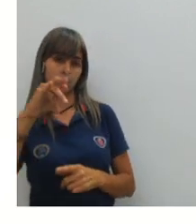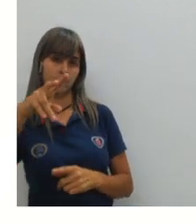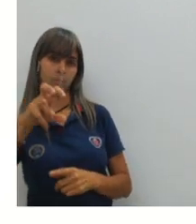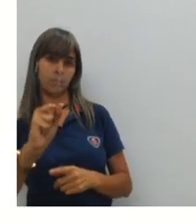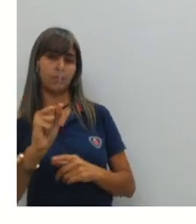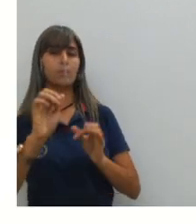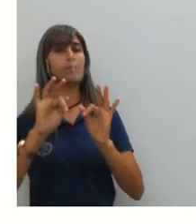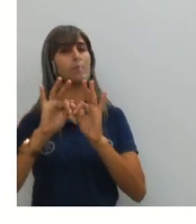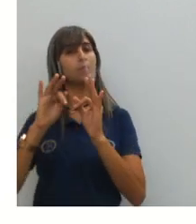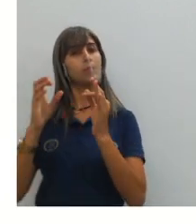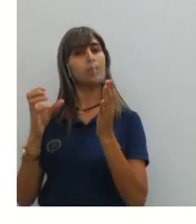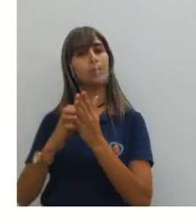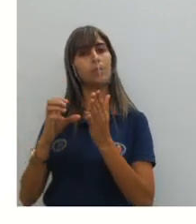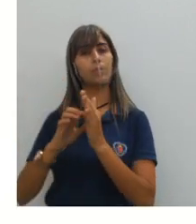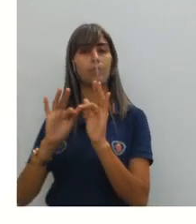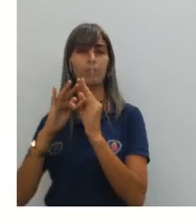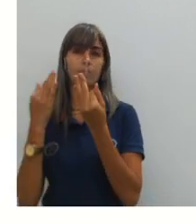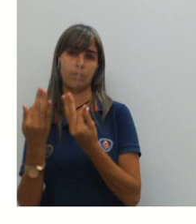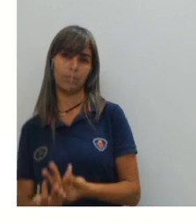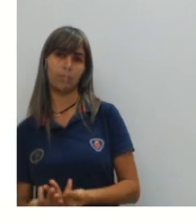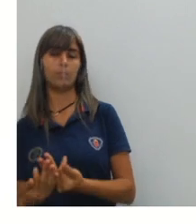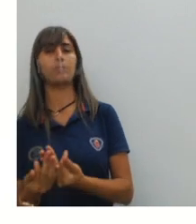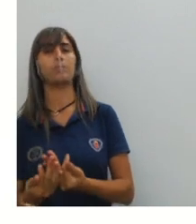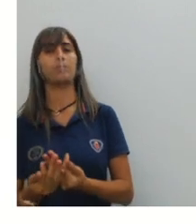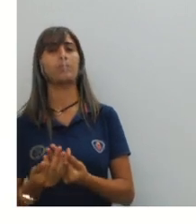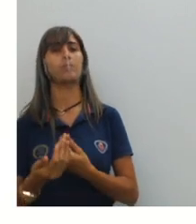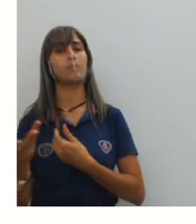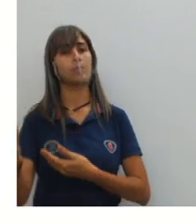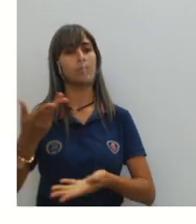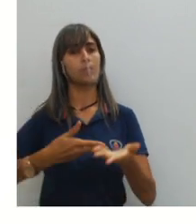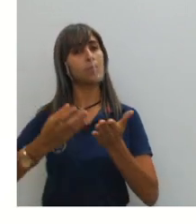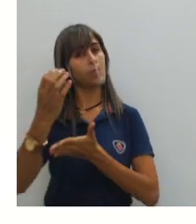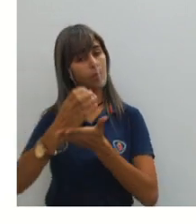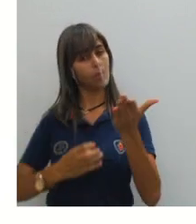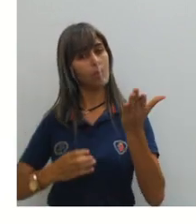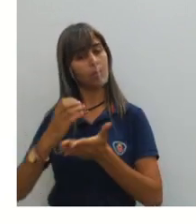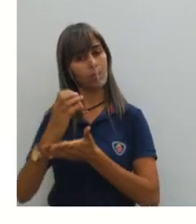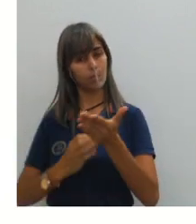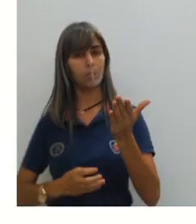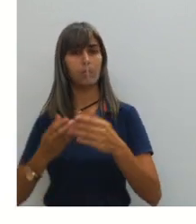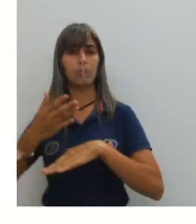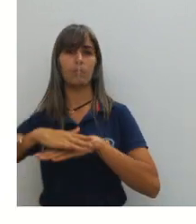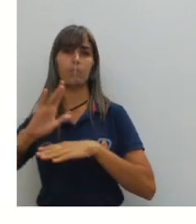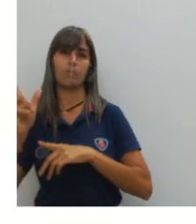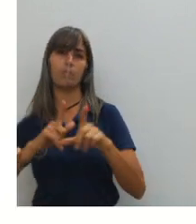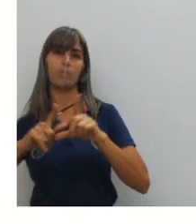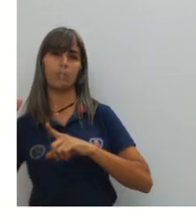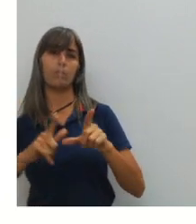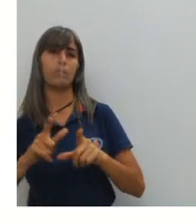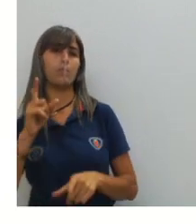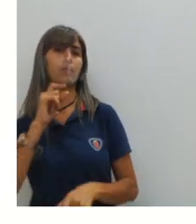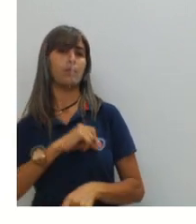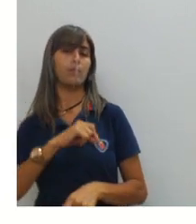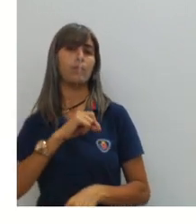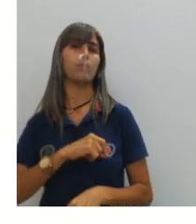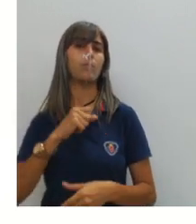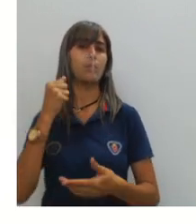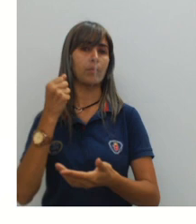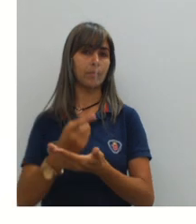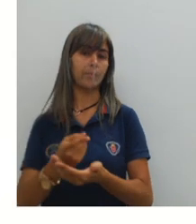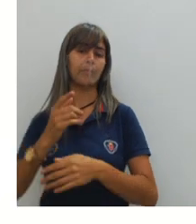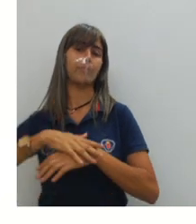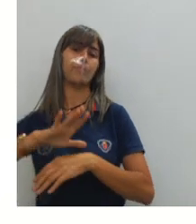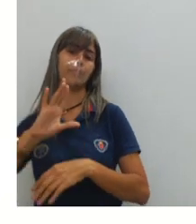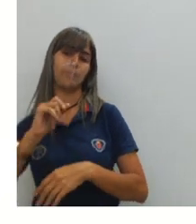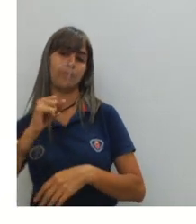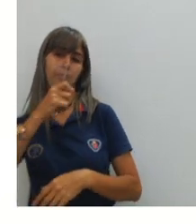equipamentos eletrônicos, o crescimento da contratação de mão de obra pouco qualificada e declínio dos salários pagos aos empregados mais